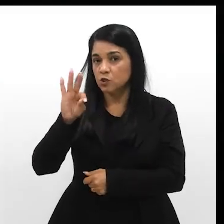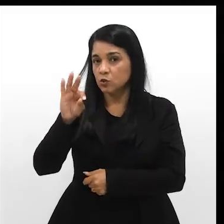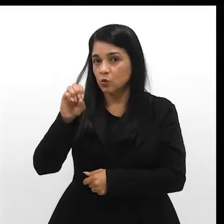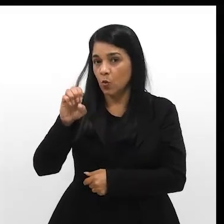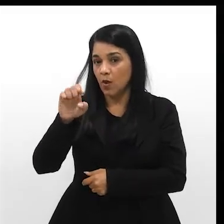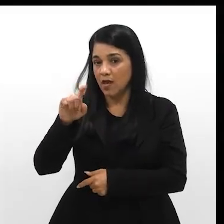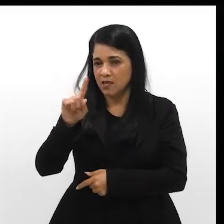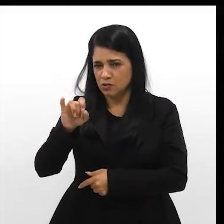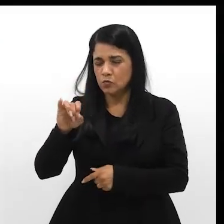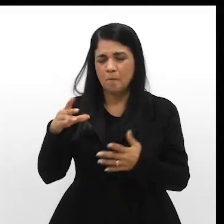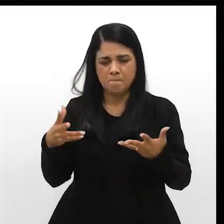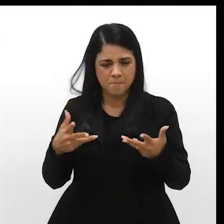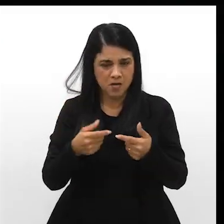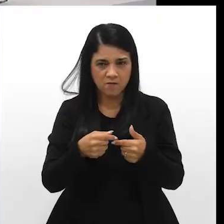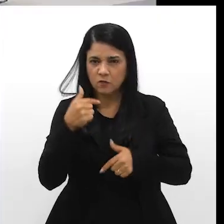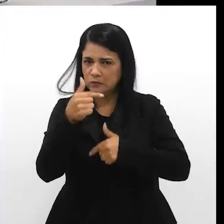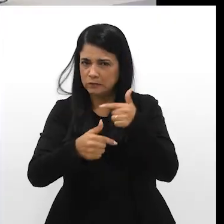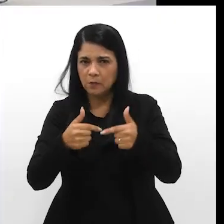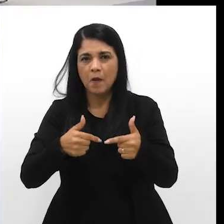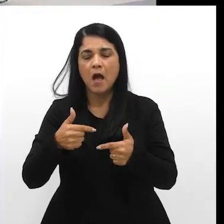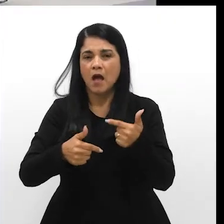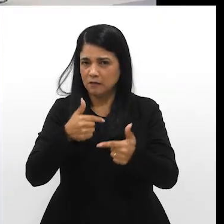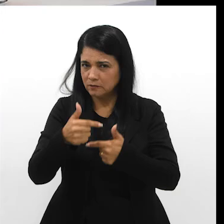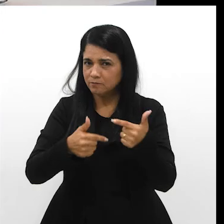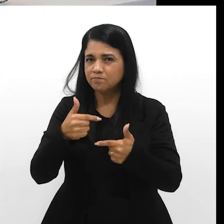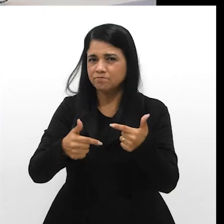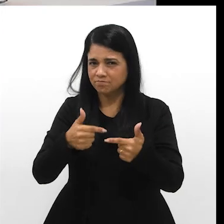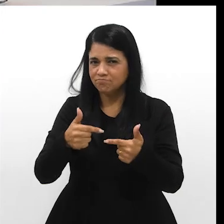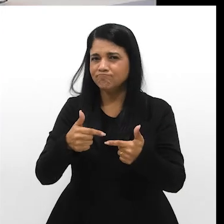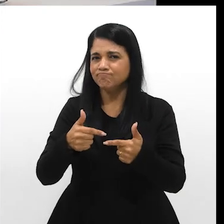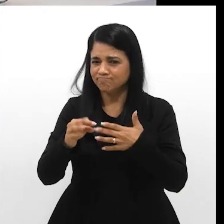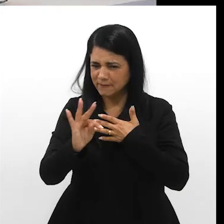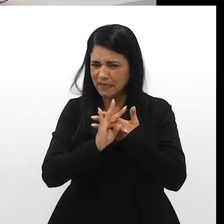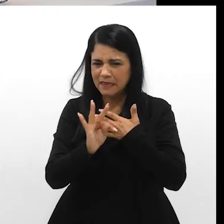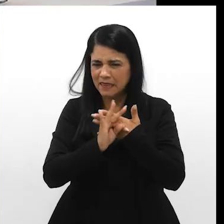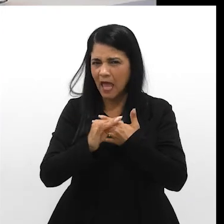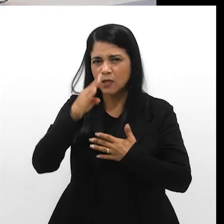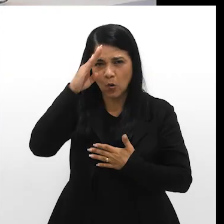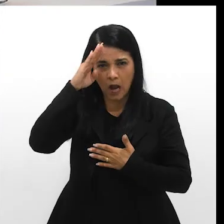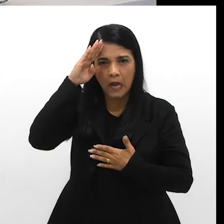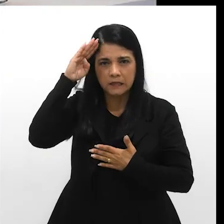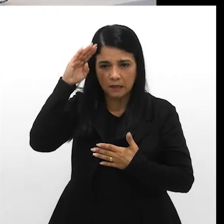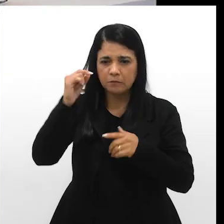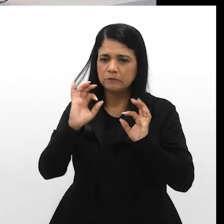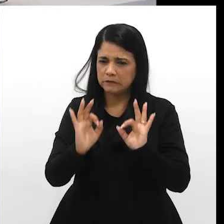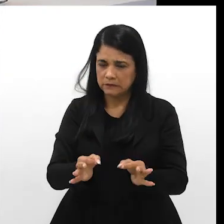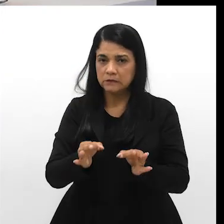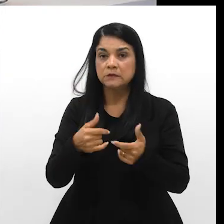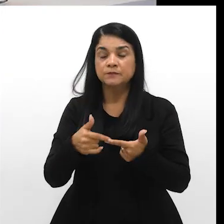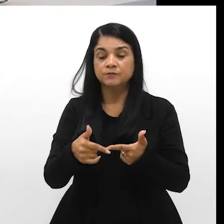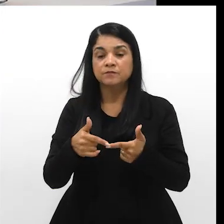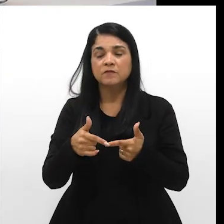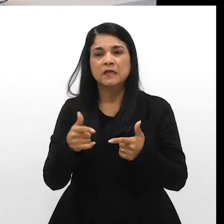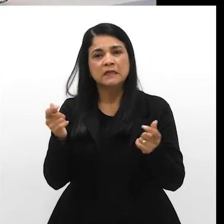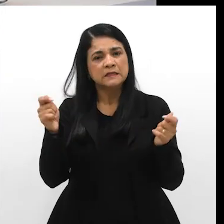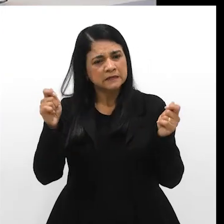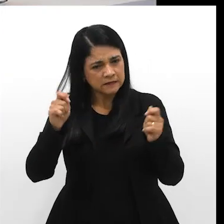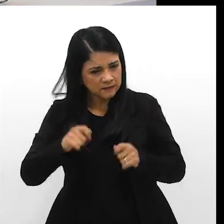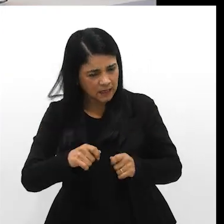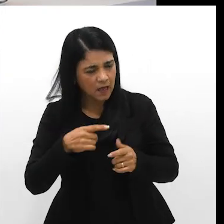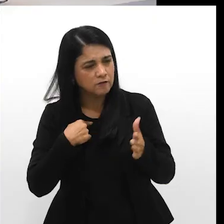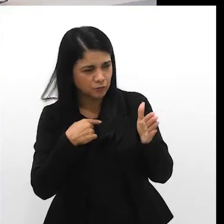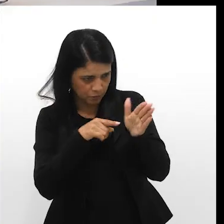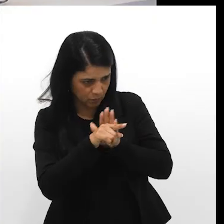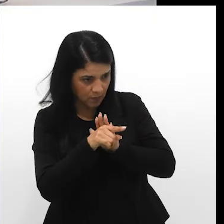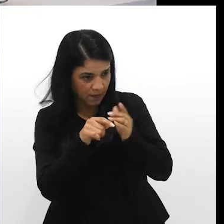trabalho também, né? Ele era um acadêmico assim. Acadêmico, é muito acadêmico esse tipo de trabalho, realmente. Ô, Marina, dá